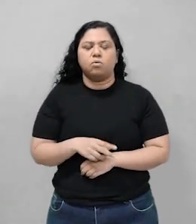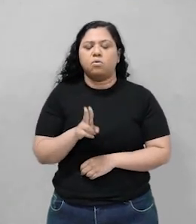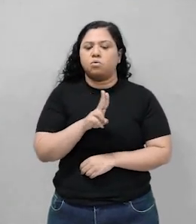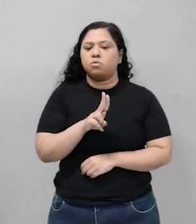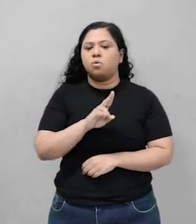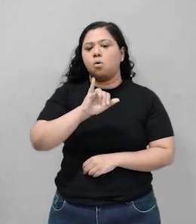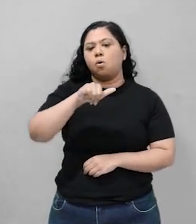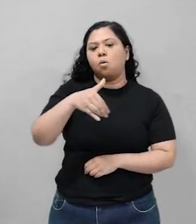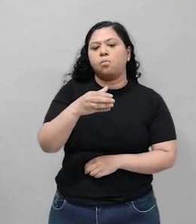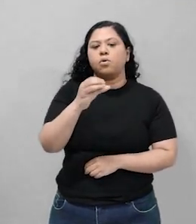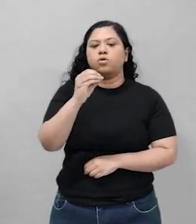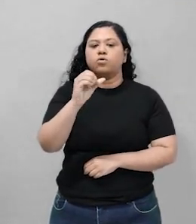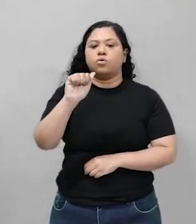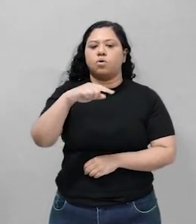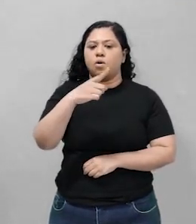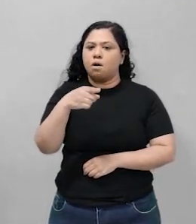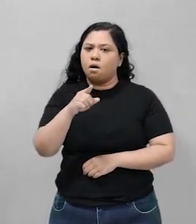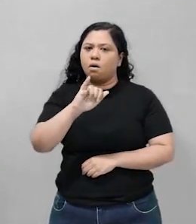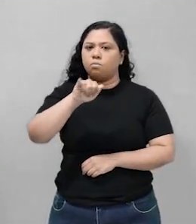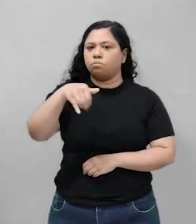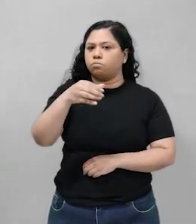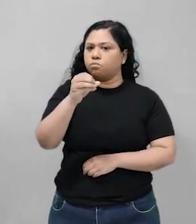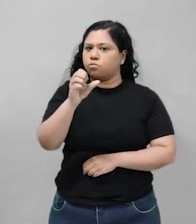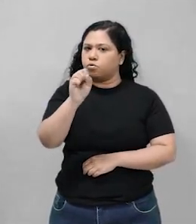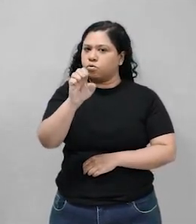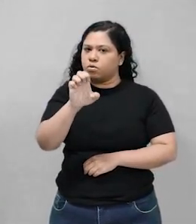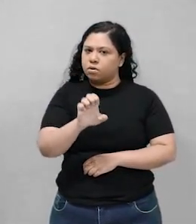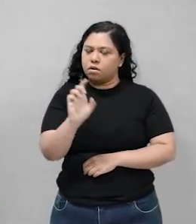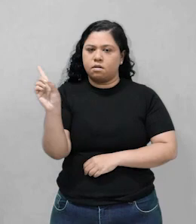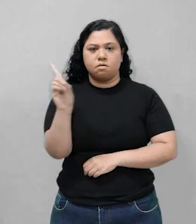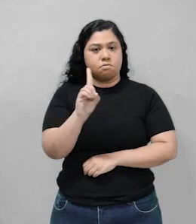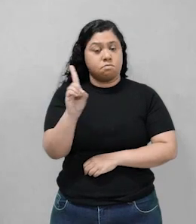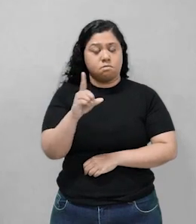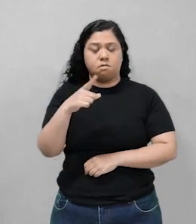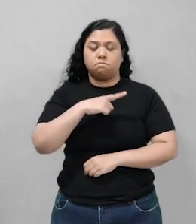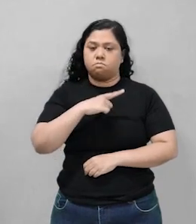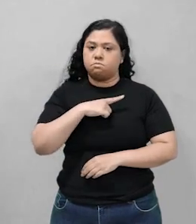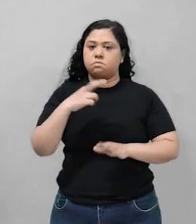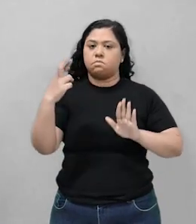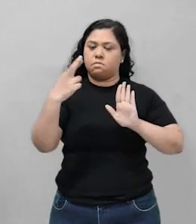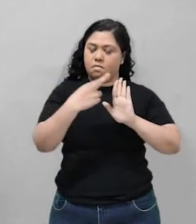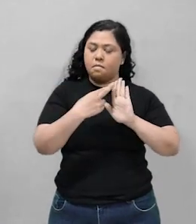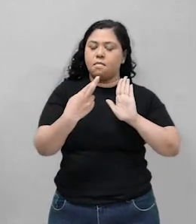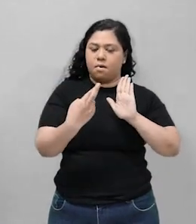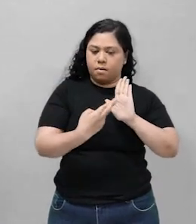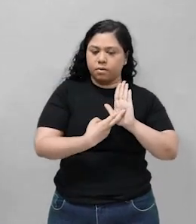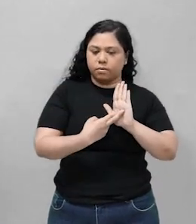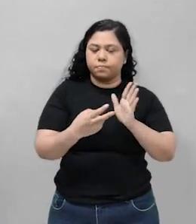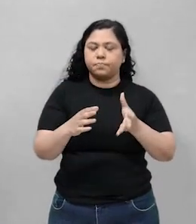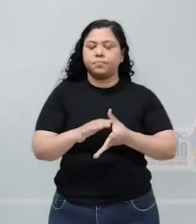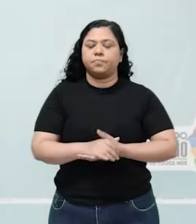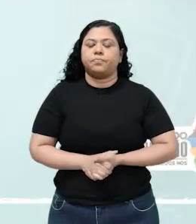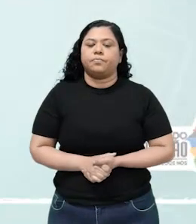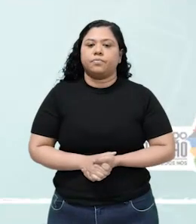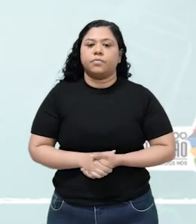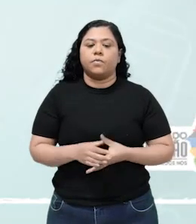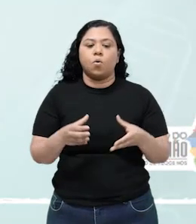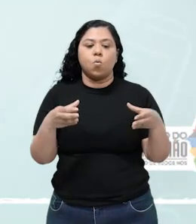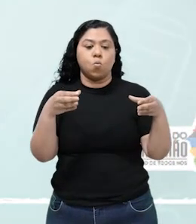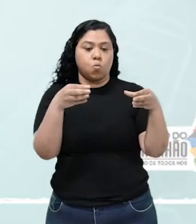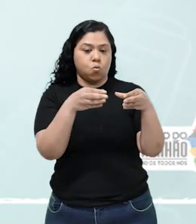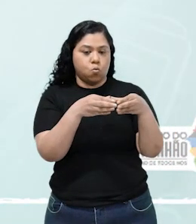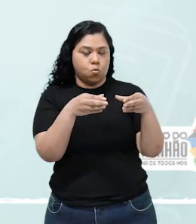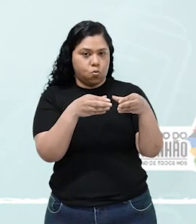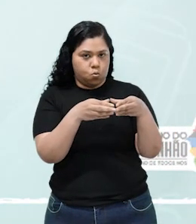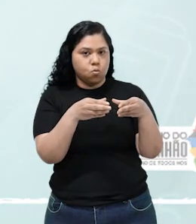João nem de José. Existem regras, e essas regras são as regras de nomenclatura. Então, o grupo funcional